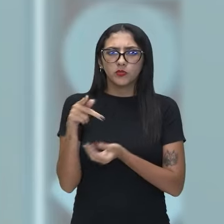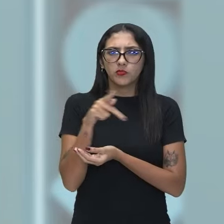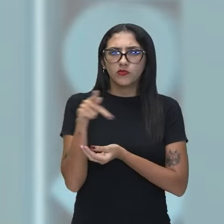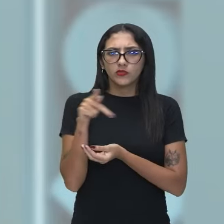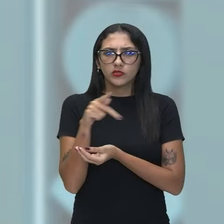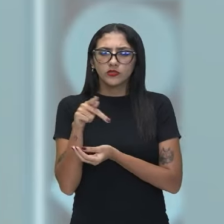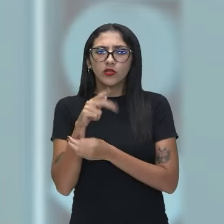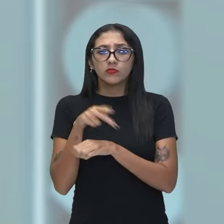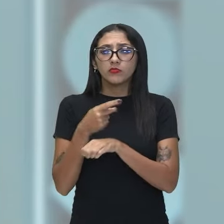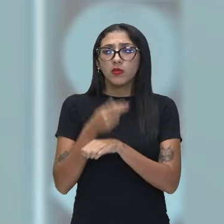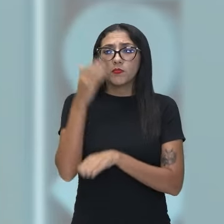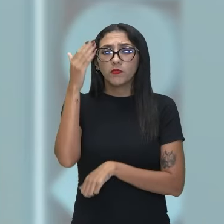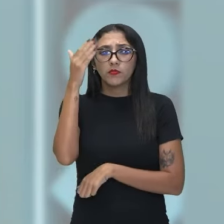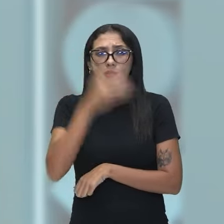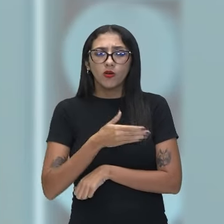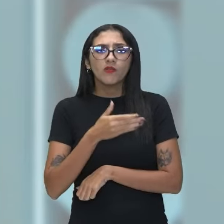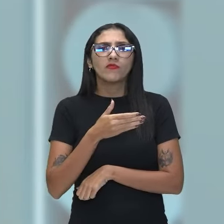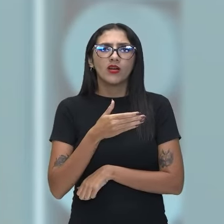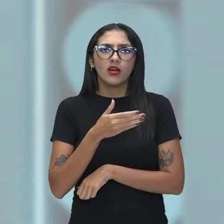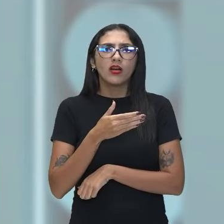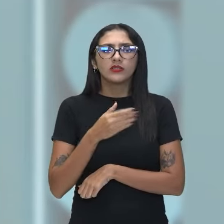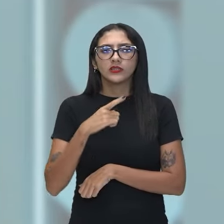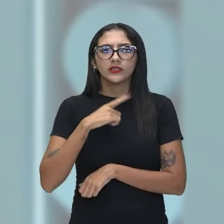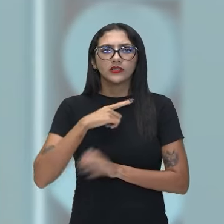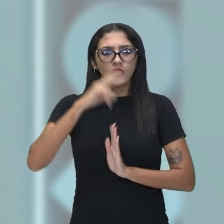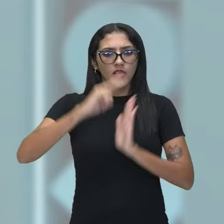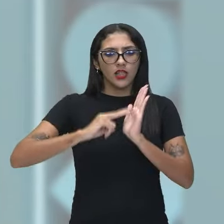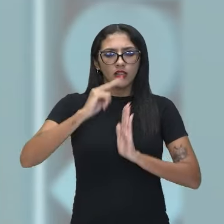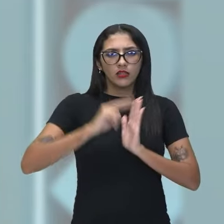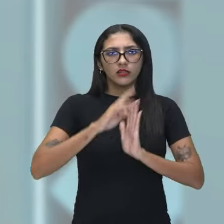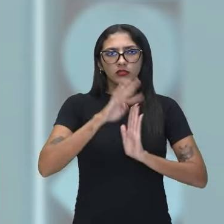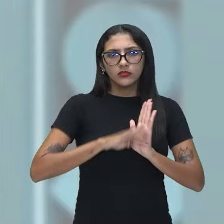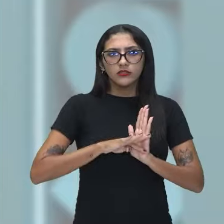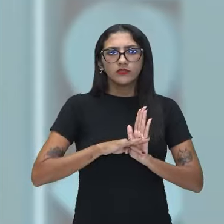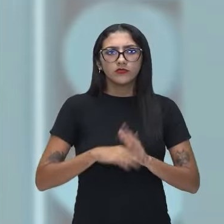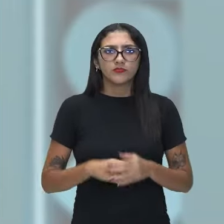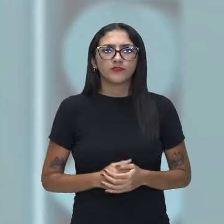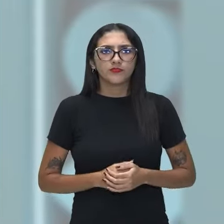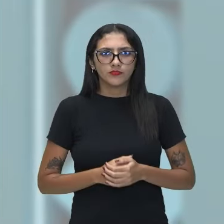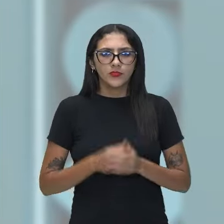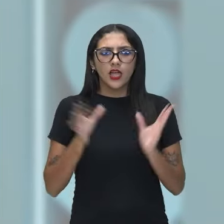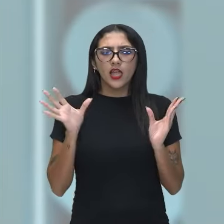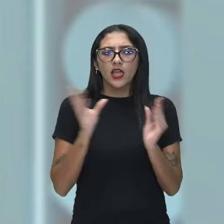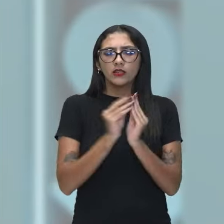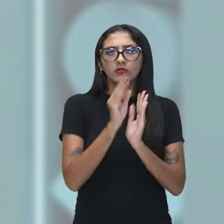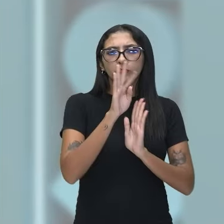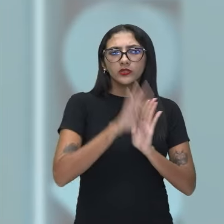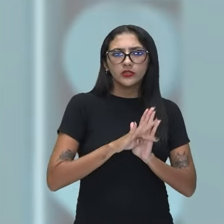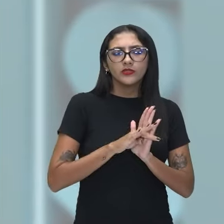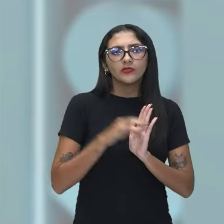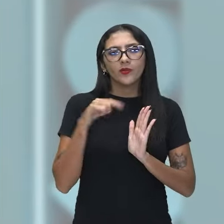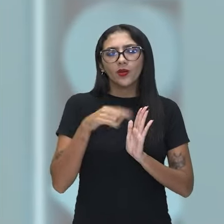para comprovar que você fez a leitura daquele texto, resumir um texto é também uma